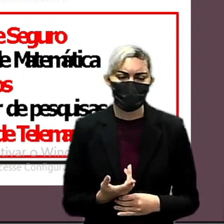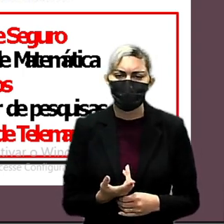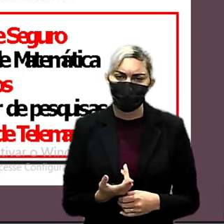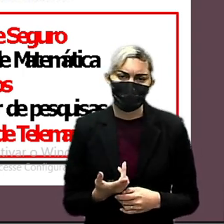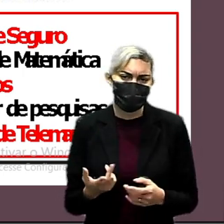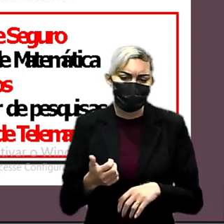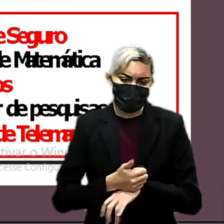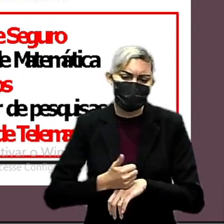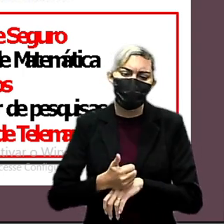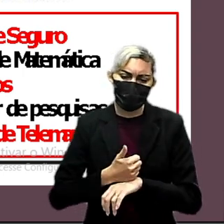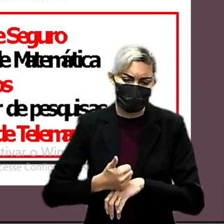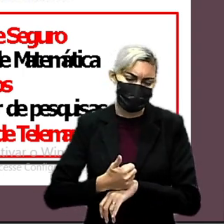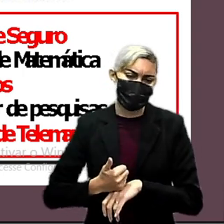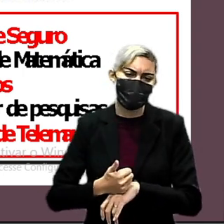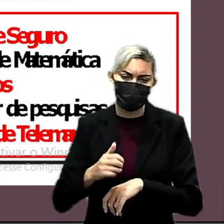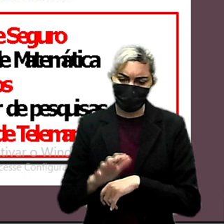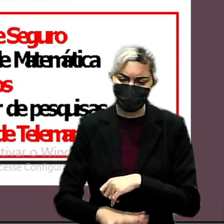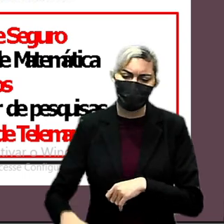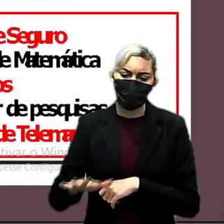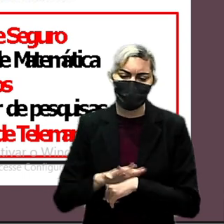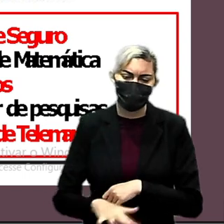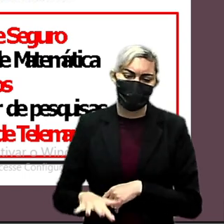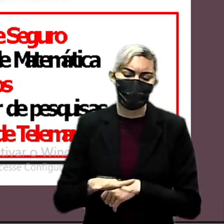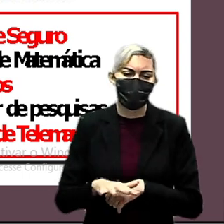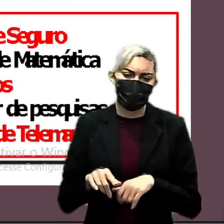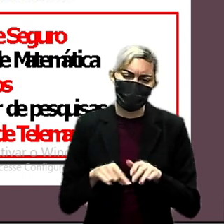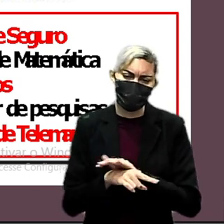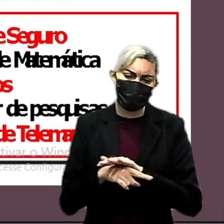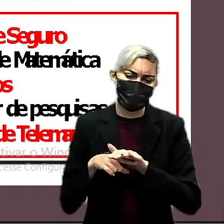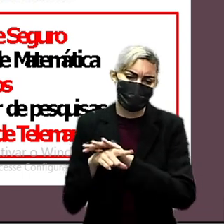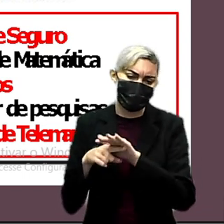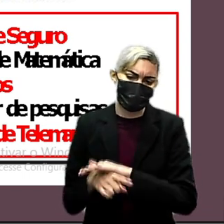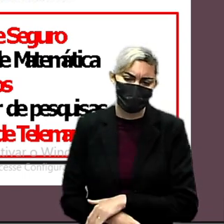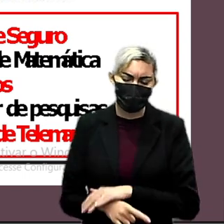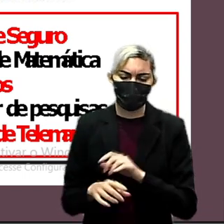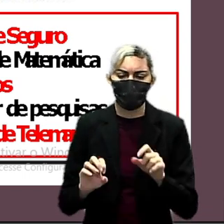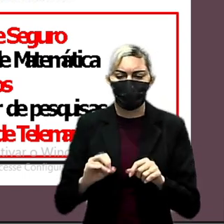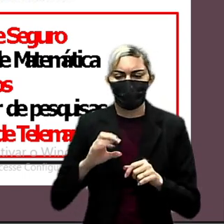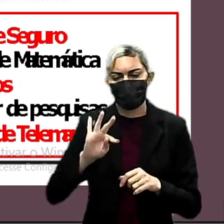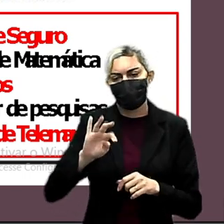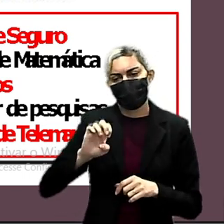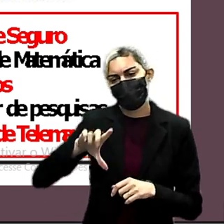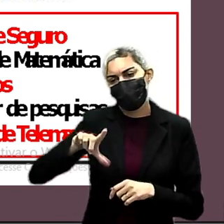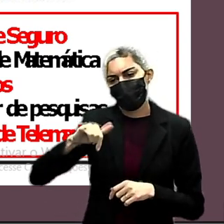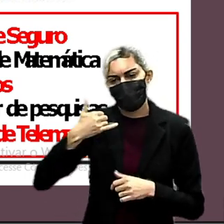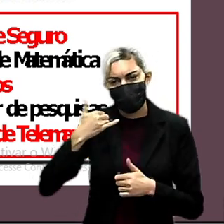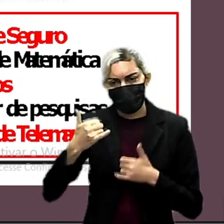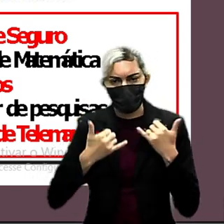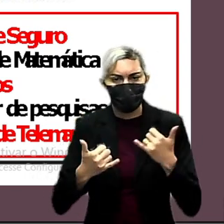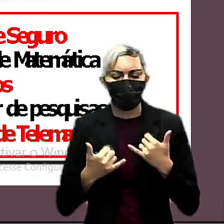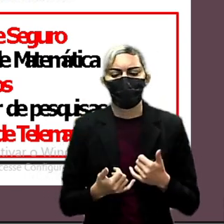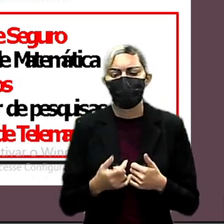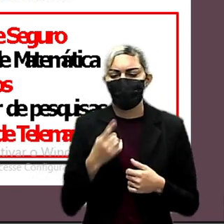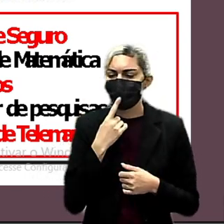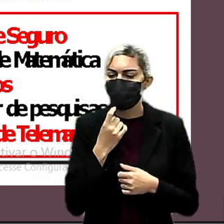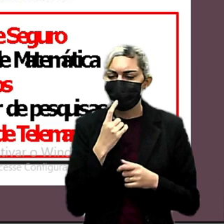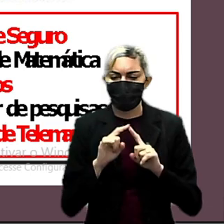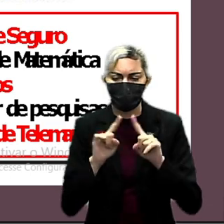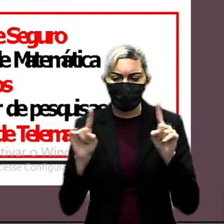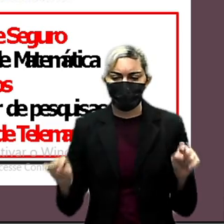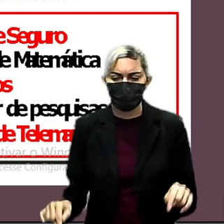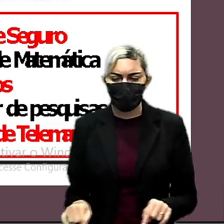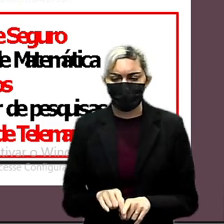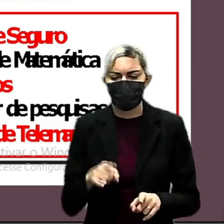um profissional que atua na área de pesquisa, operador de telemarketing. O que está em vermelhinho aí,